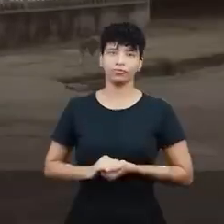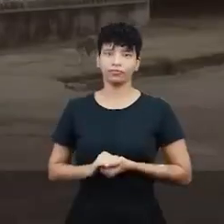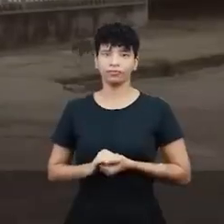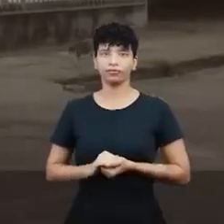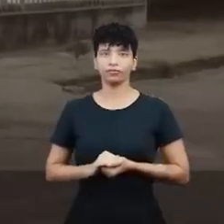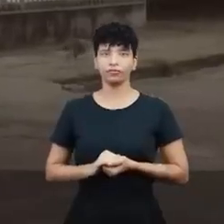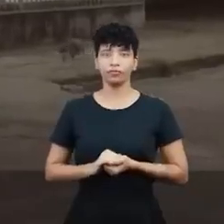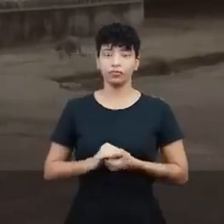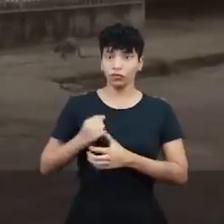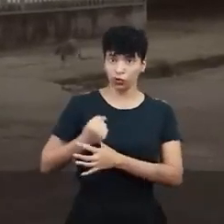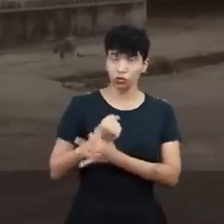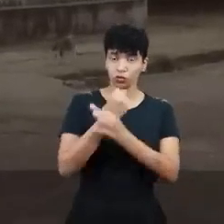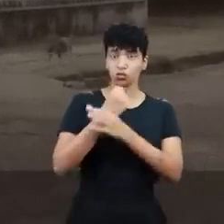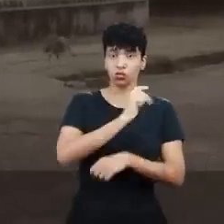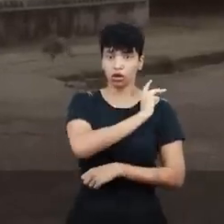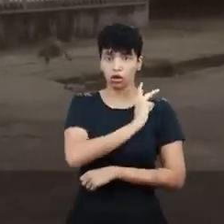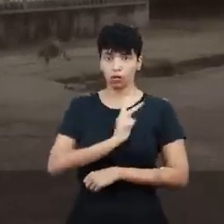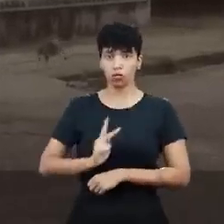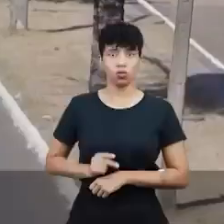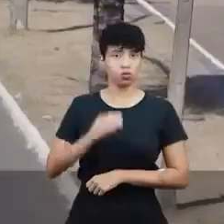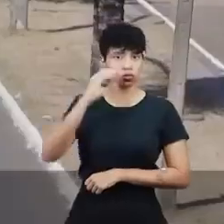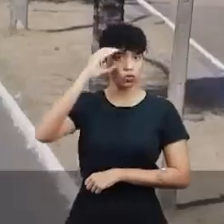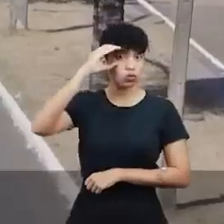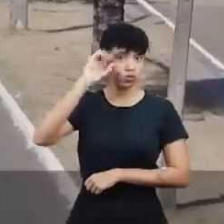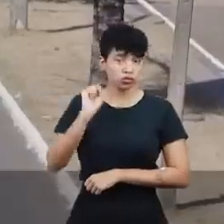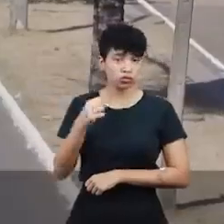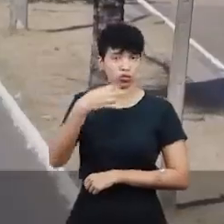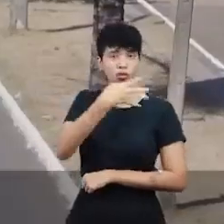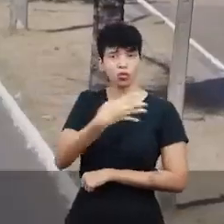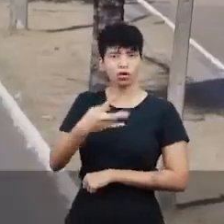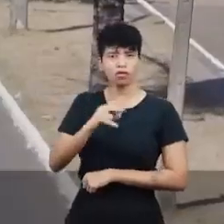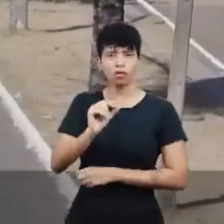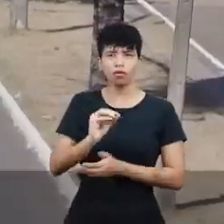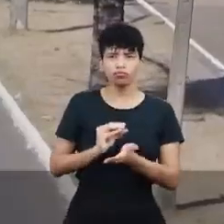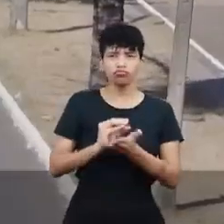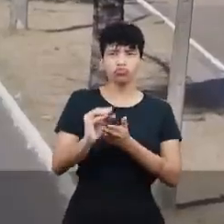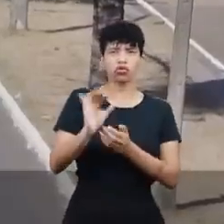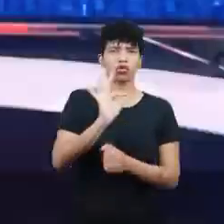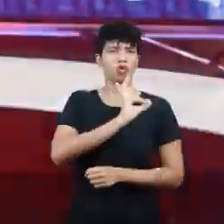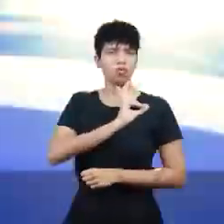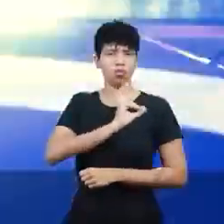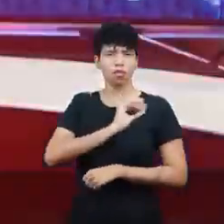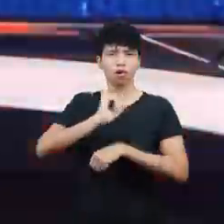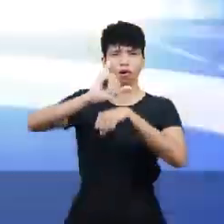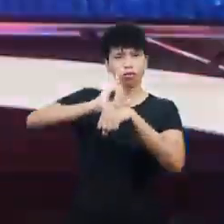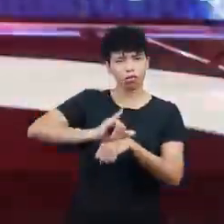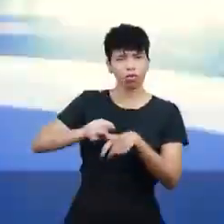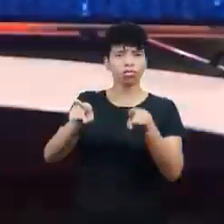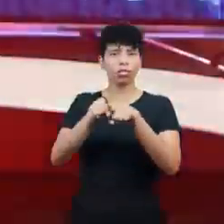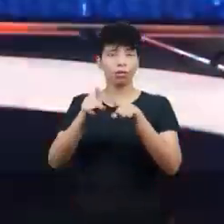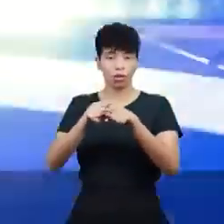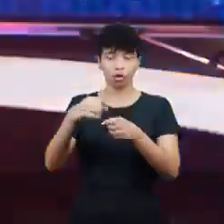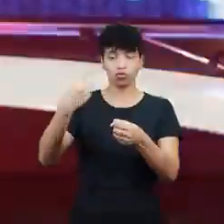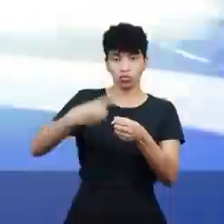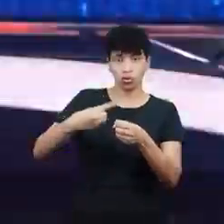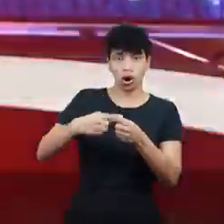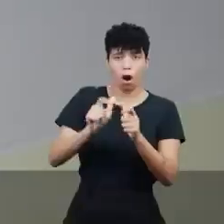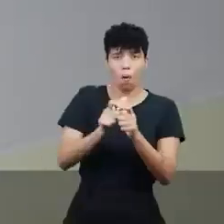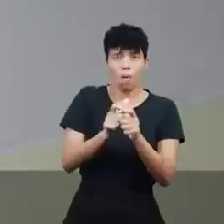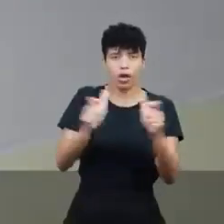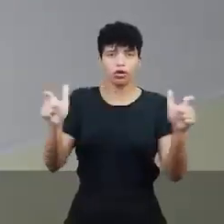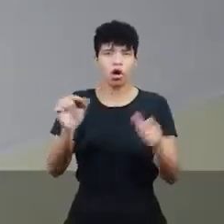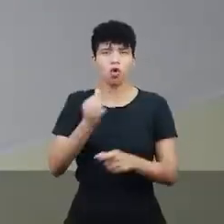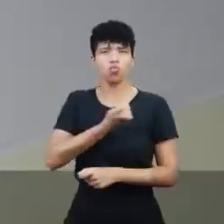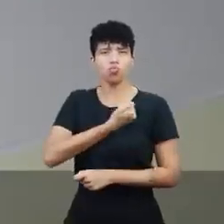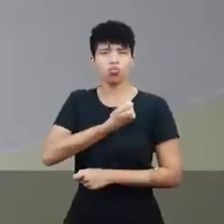proteção. Na segurança pública, Silvio 44 vai investir nas polícias na capital e no interior e aumentar